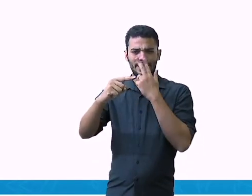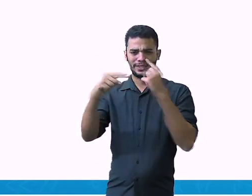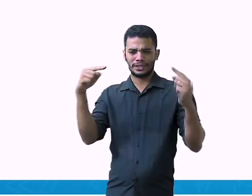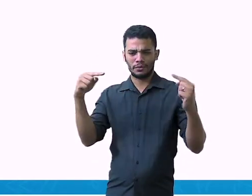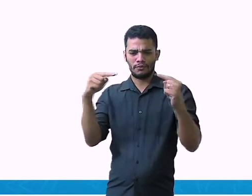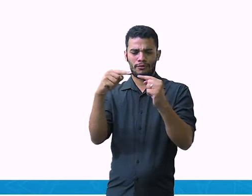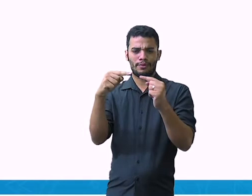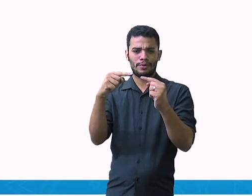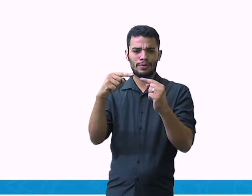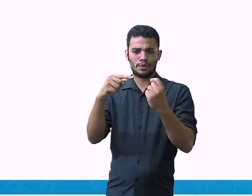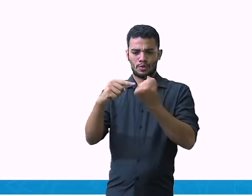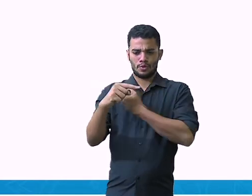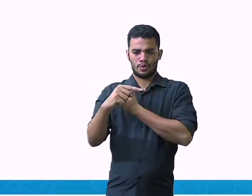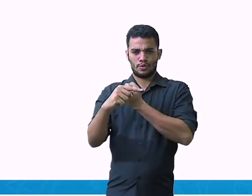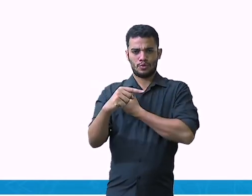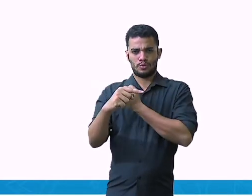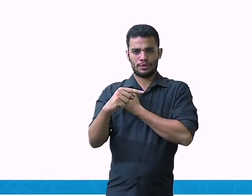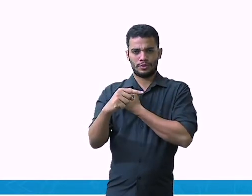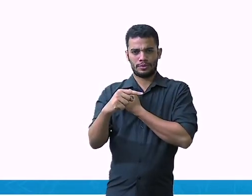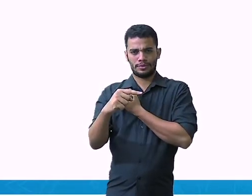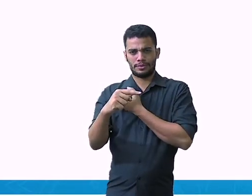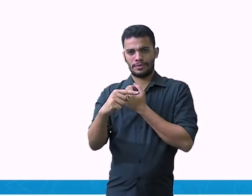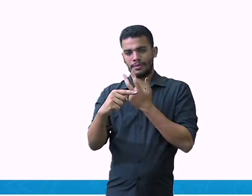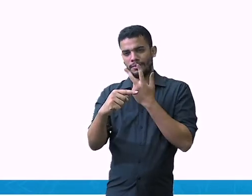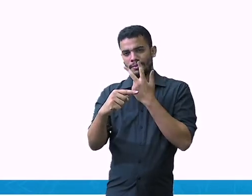também de 0. Olha só,